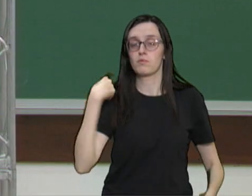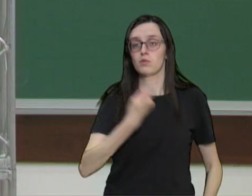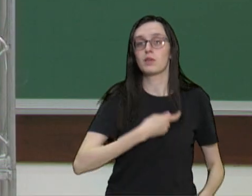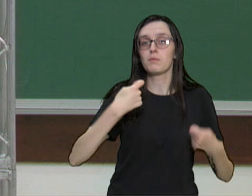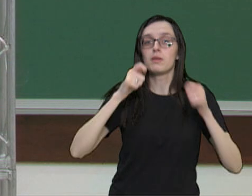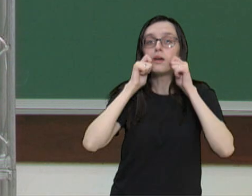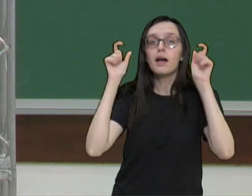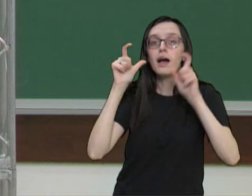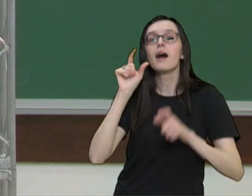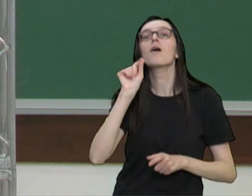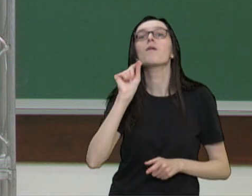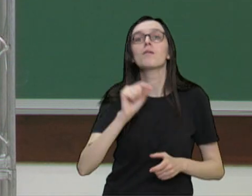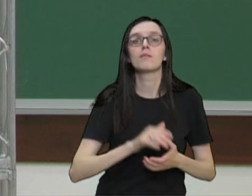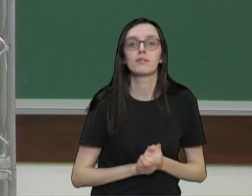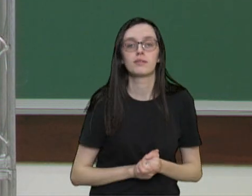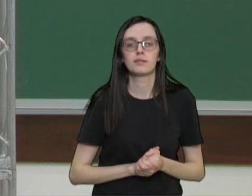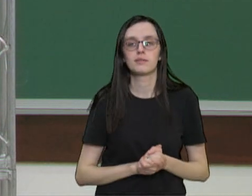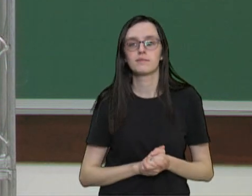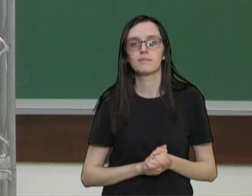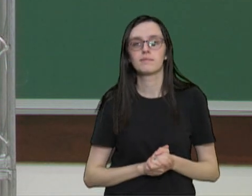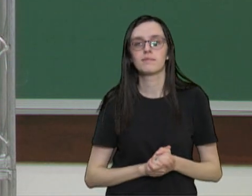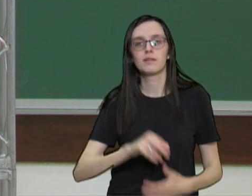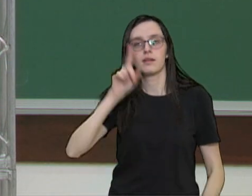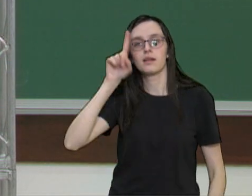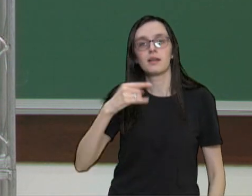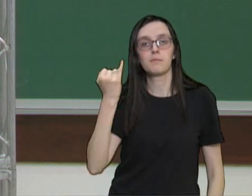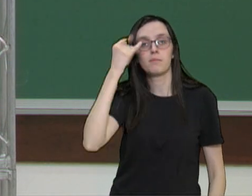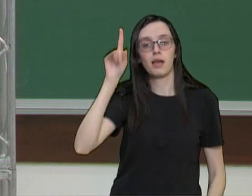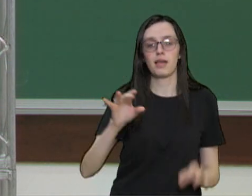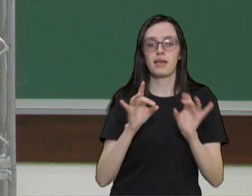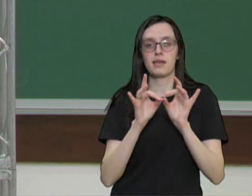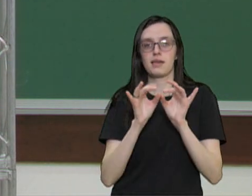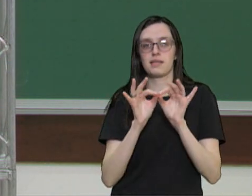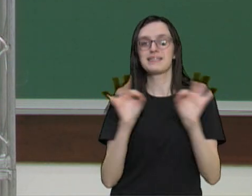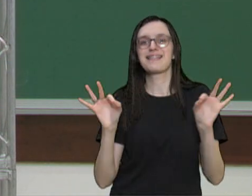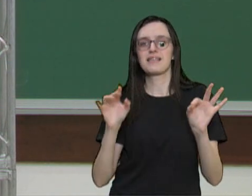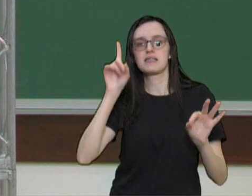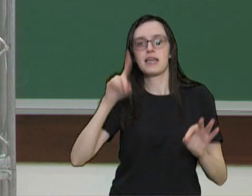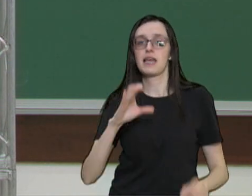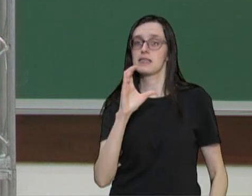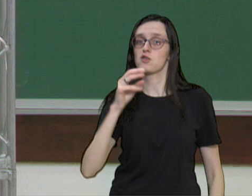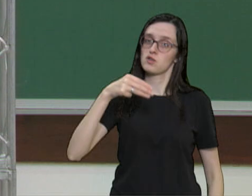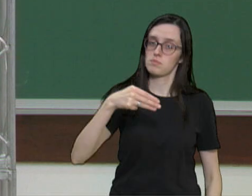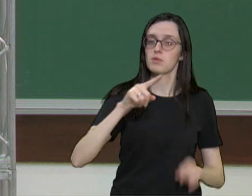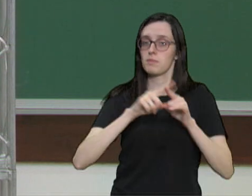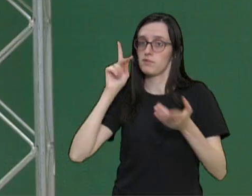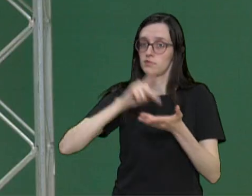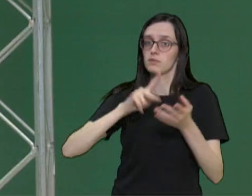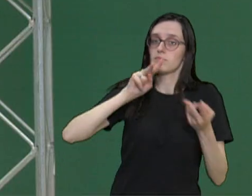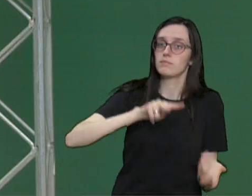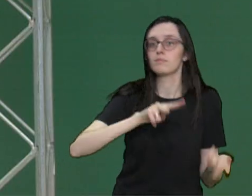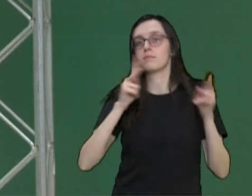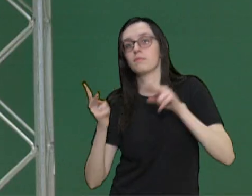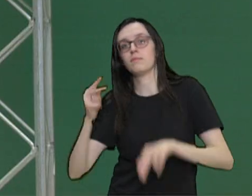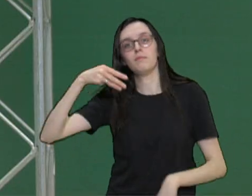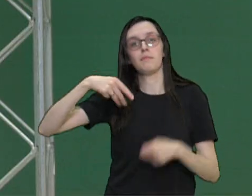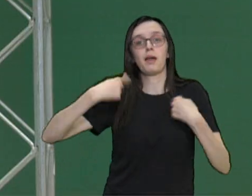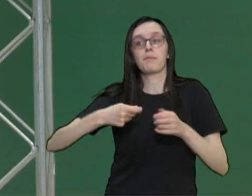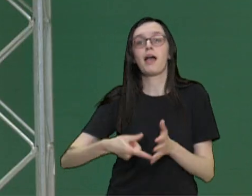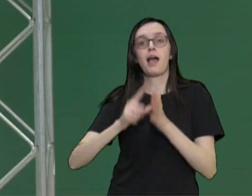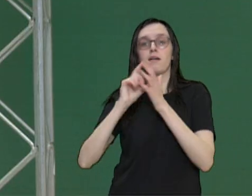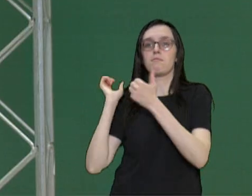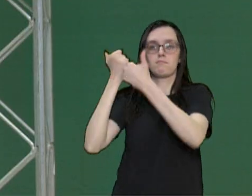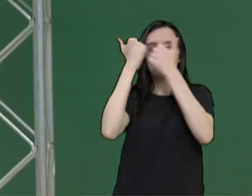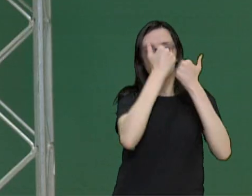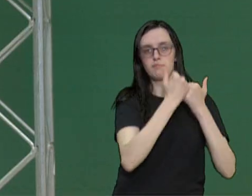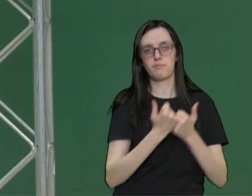que ficar atento é a unidade de distância, que aqui apareceu em centímetros, temos que transformar para metros antes de